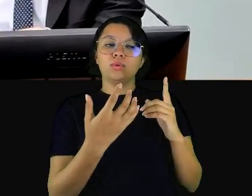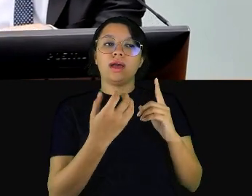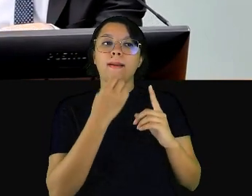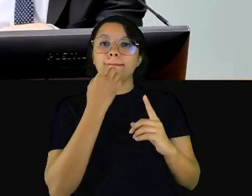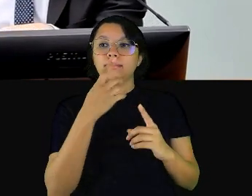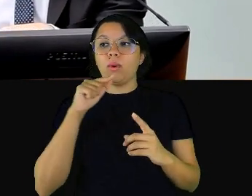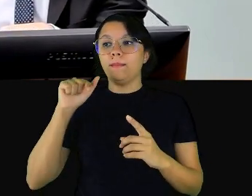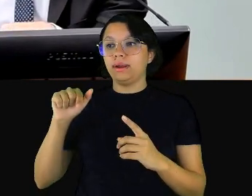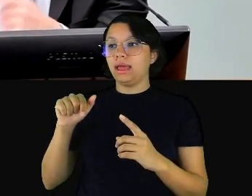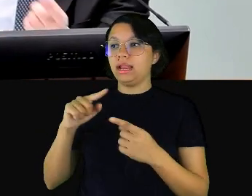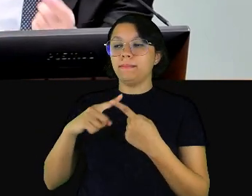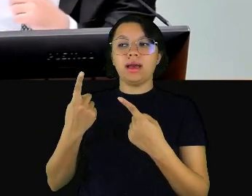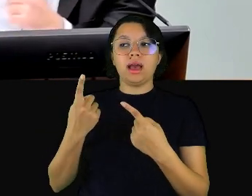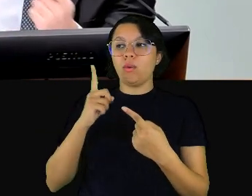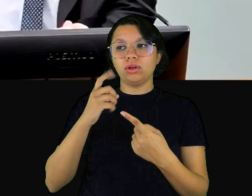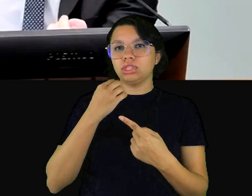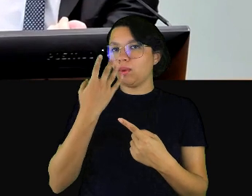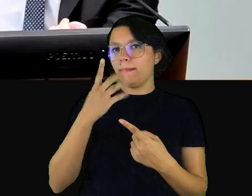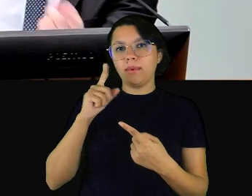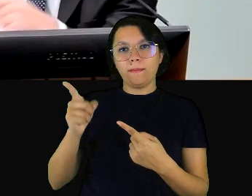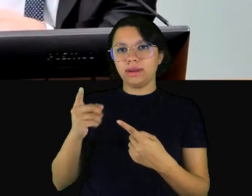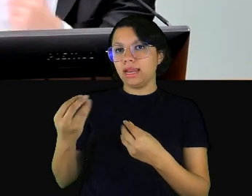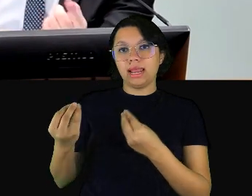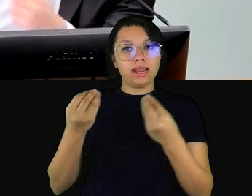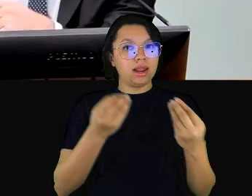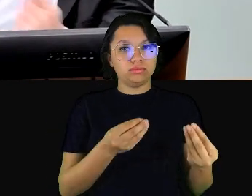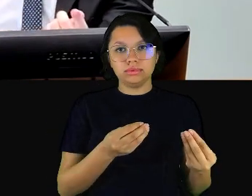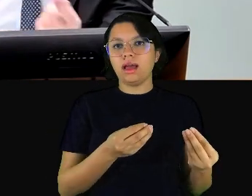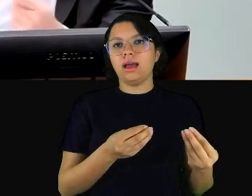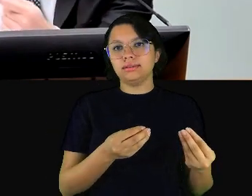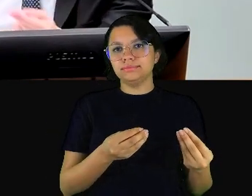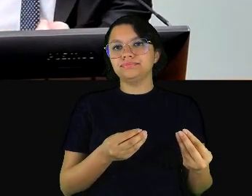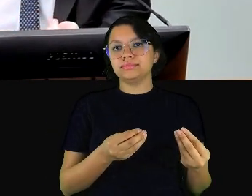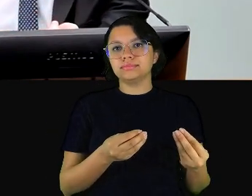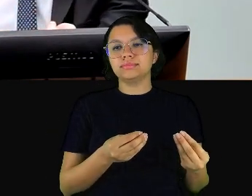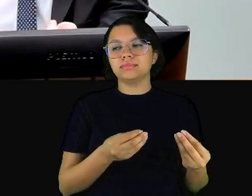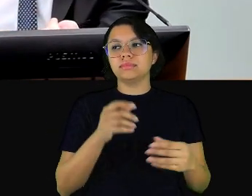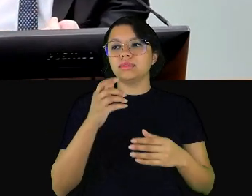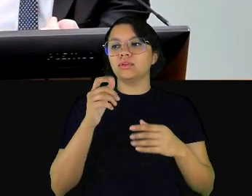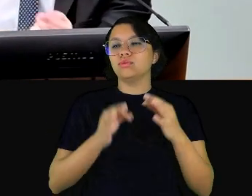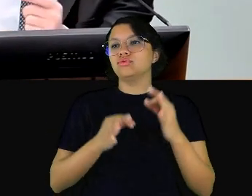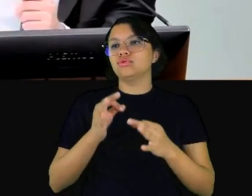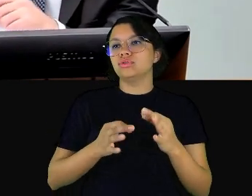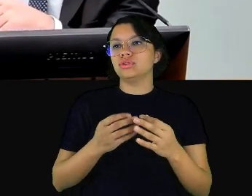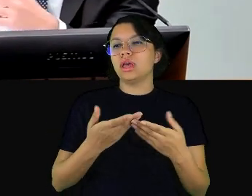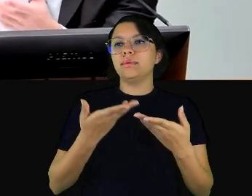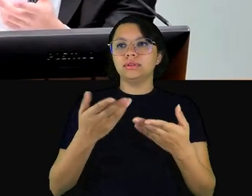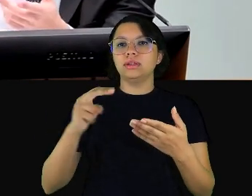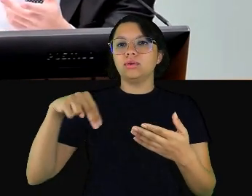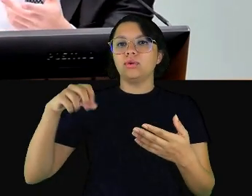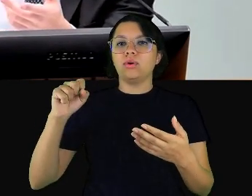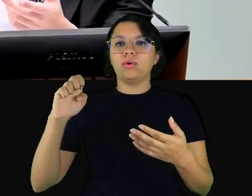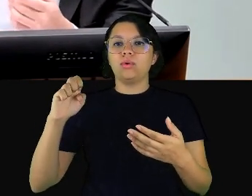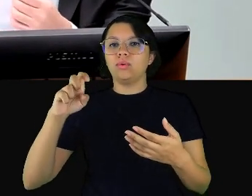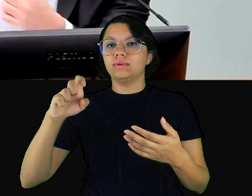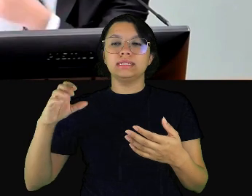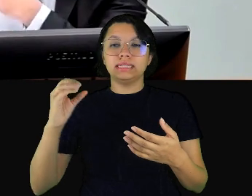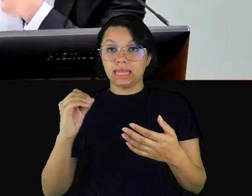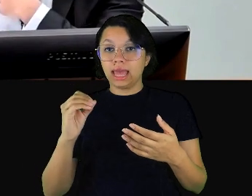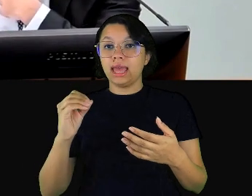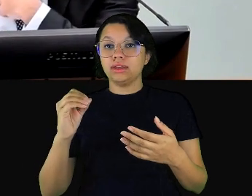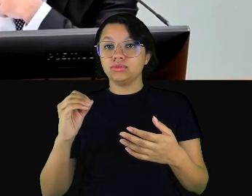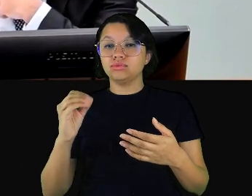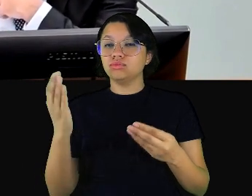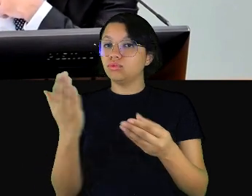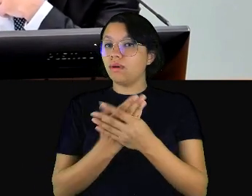não traz. Né? Ele não traz que o processo judicial deu ou não deu um nexo causal. E aí, o que acaba acontecendo? Nós,